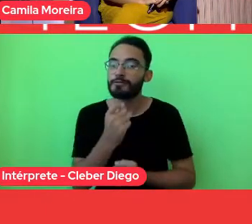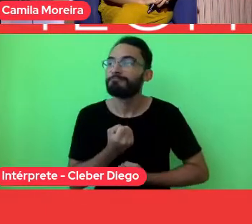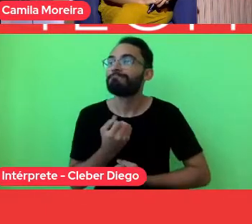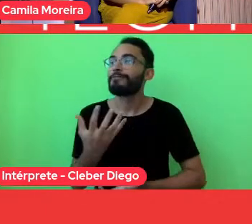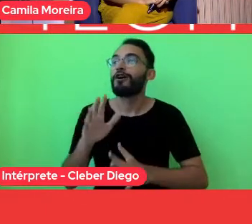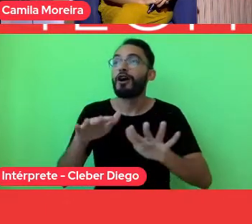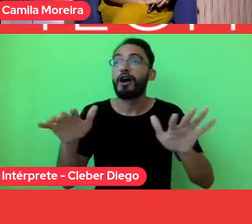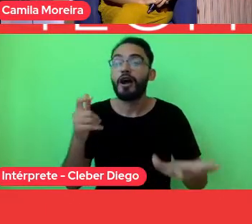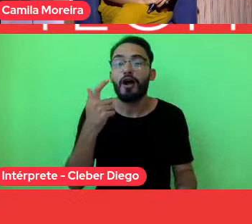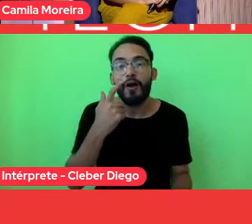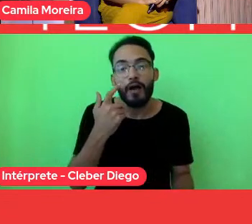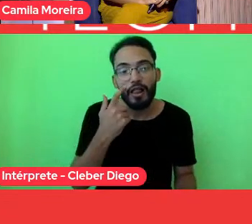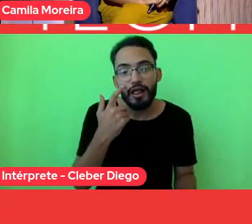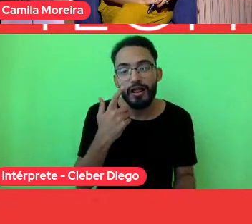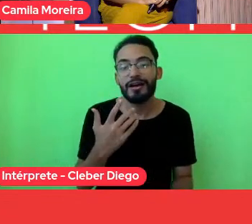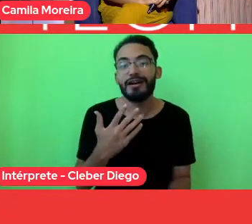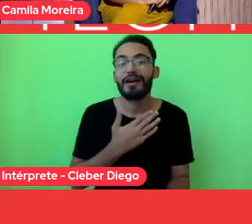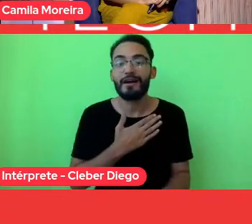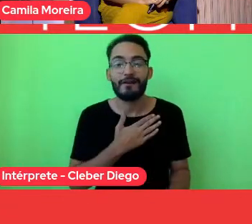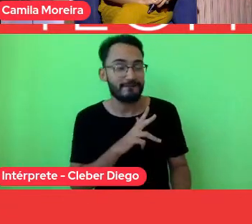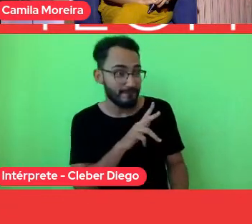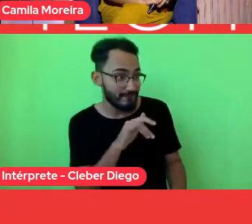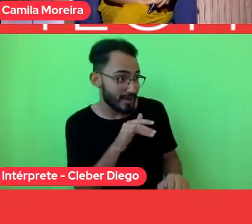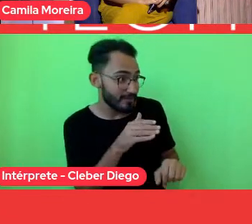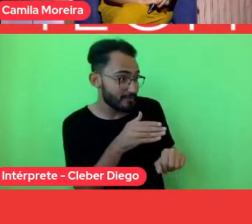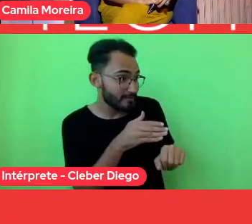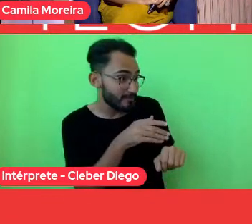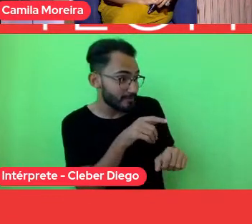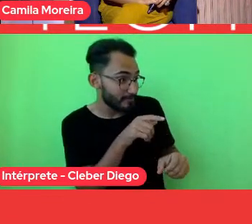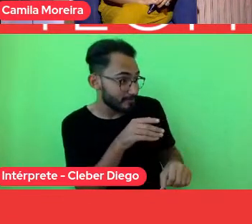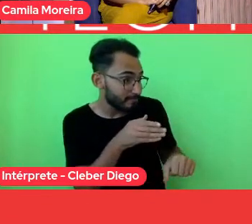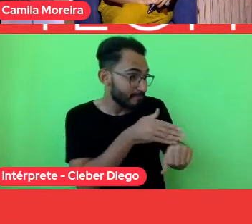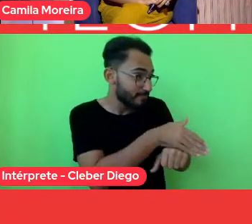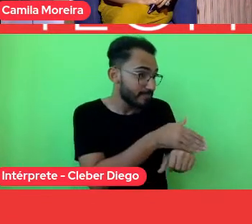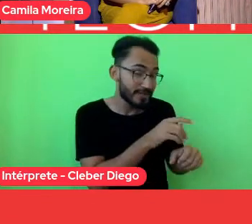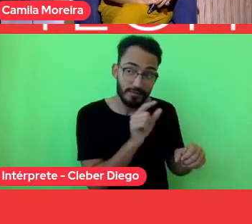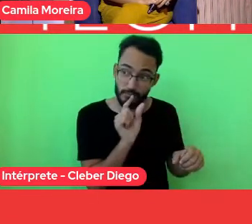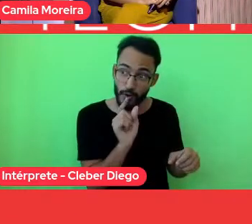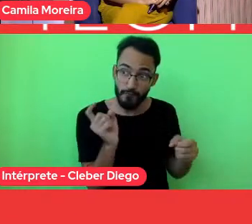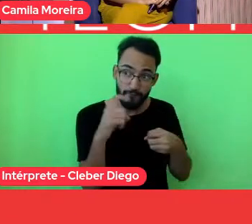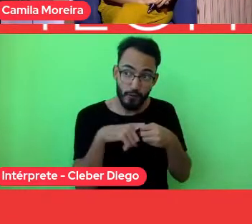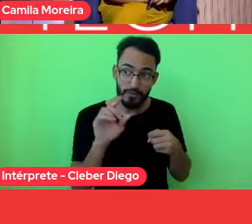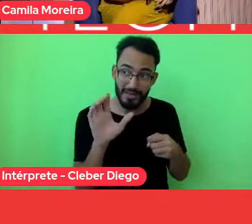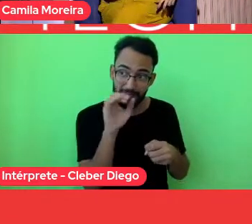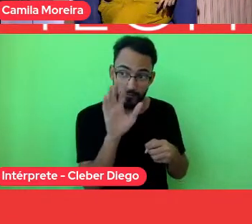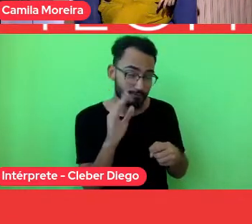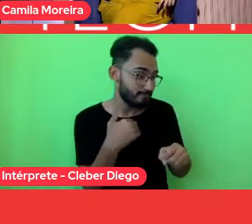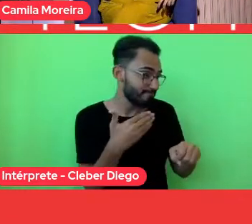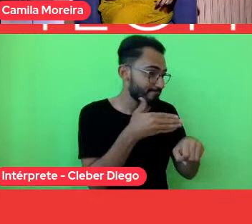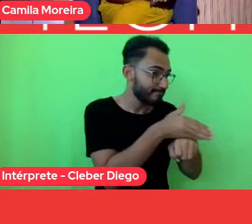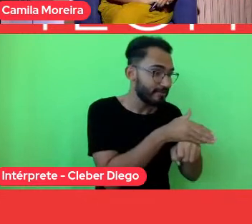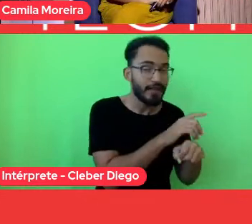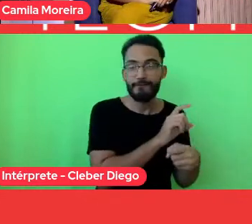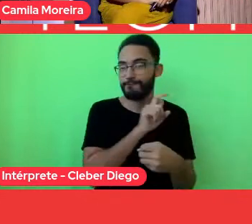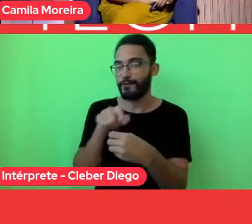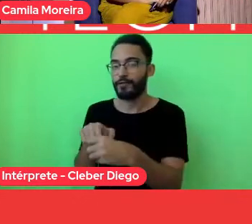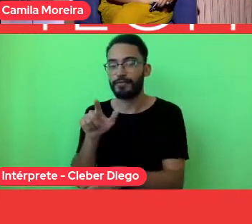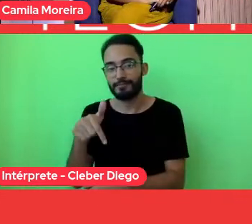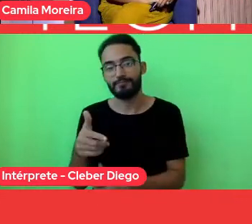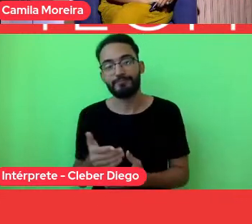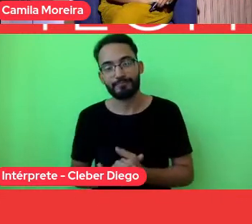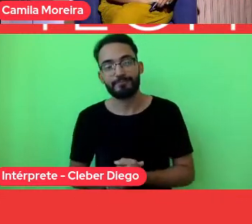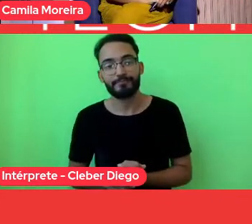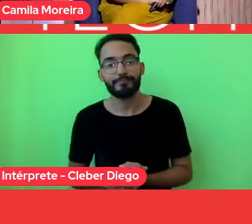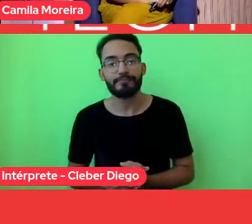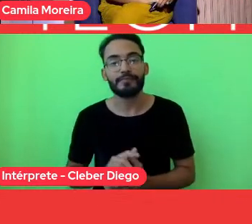gente, vou ali rapidinho, já volto, sem culpa. E é isso. E eu acho, Ana, que para